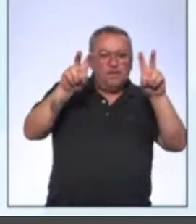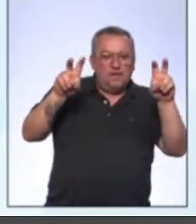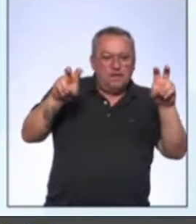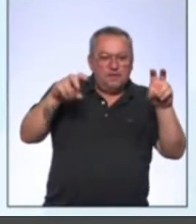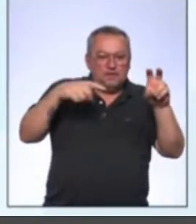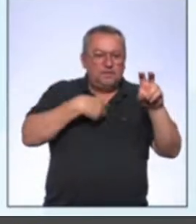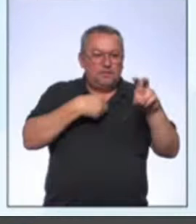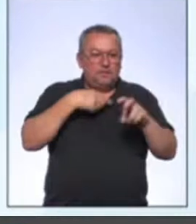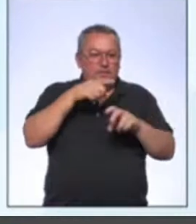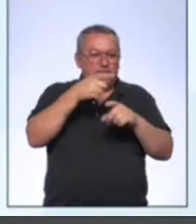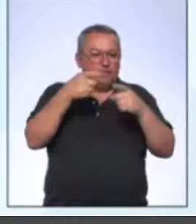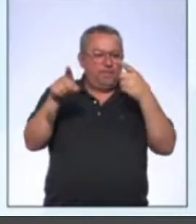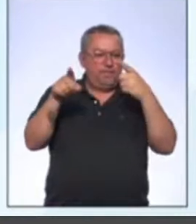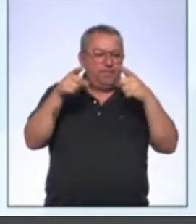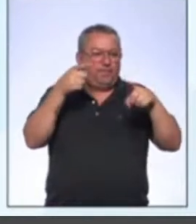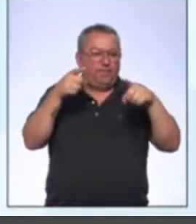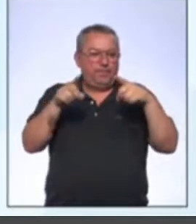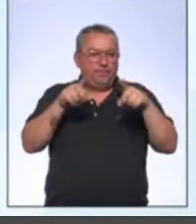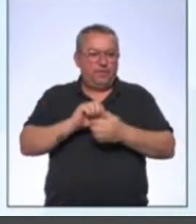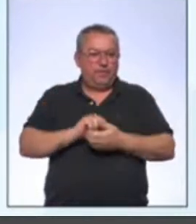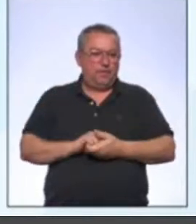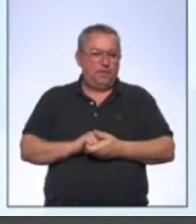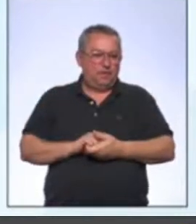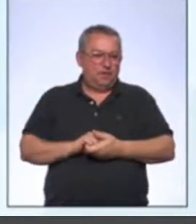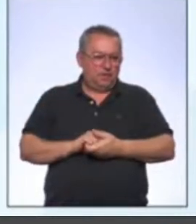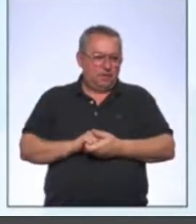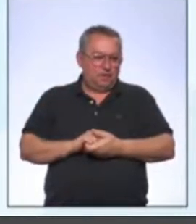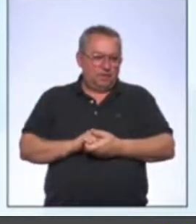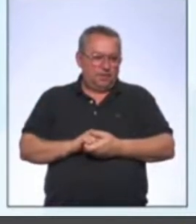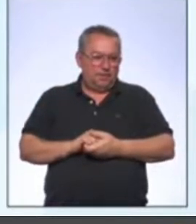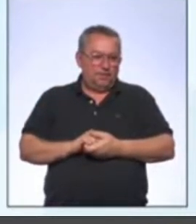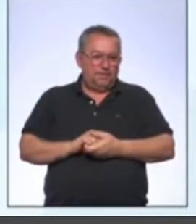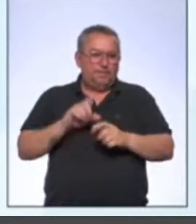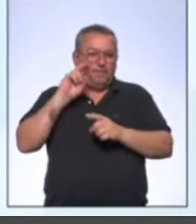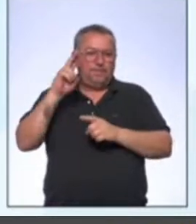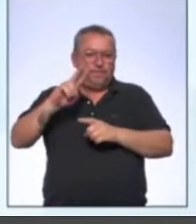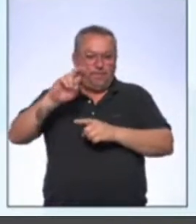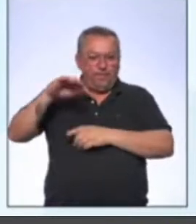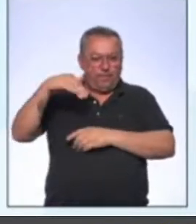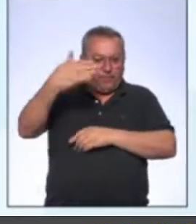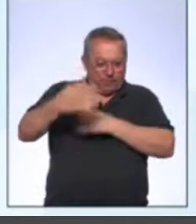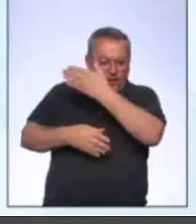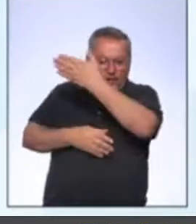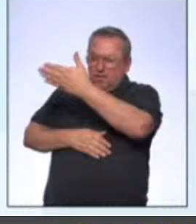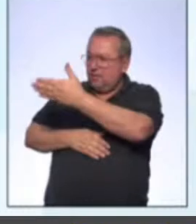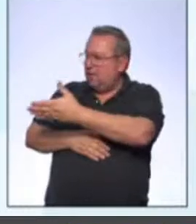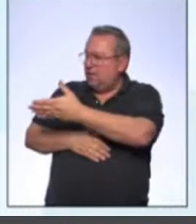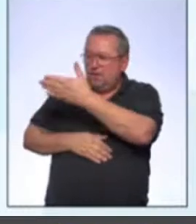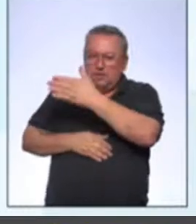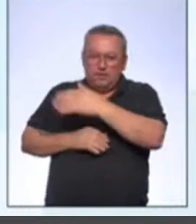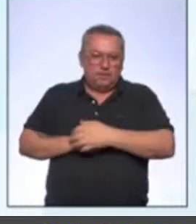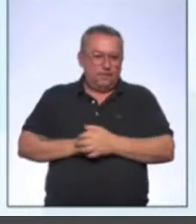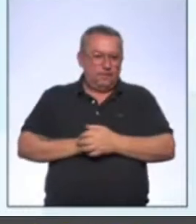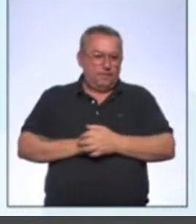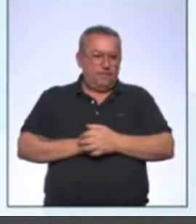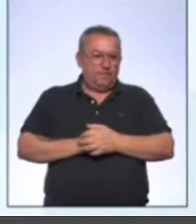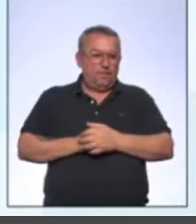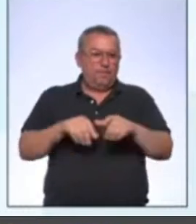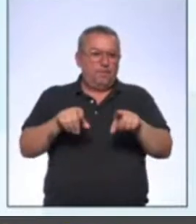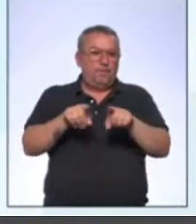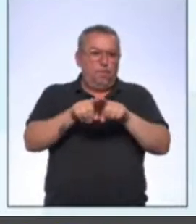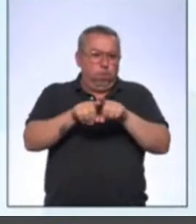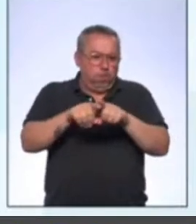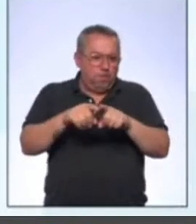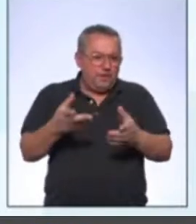nessa música um pouquinho mais na frente. Vamos no próximo slide para a gente poder ver aí. A